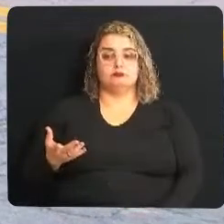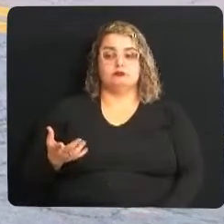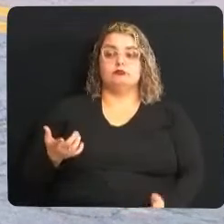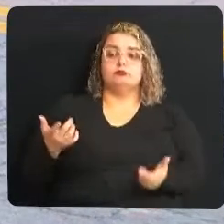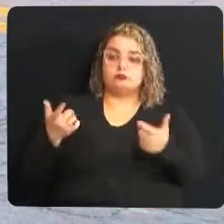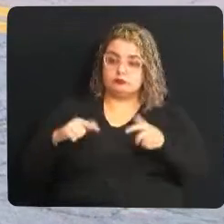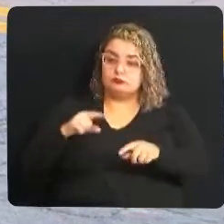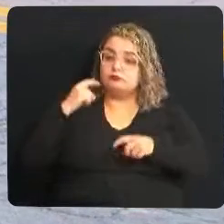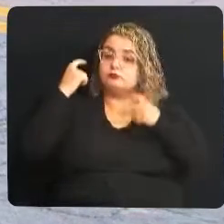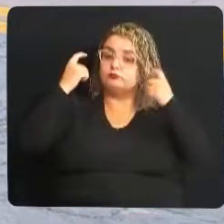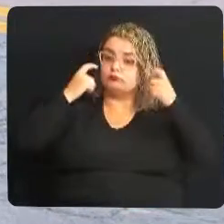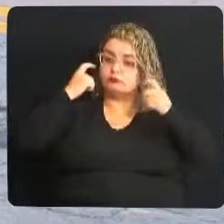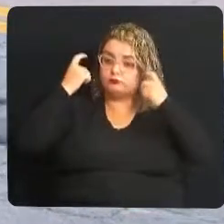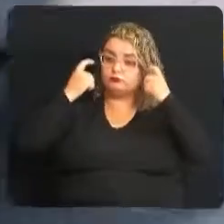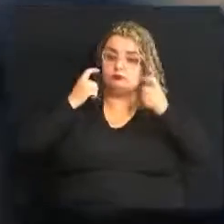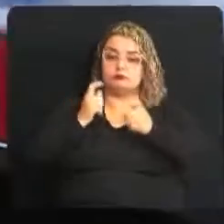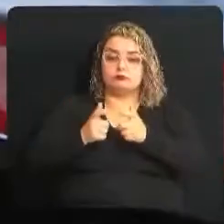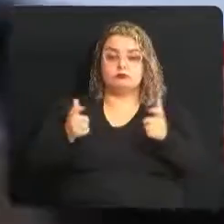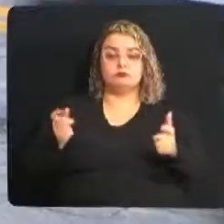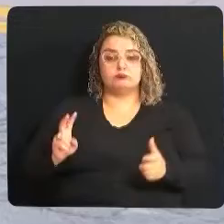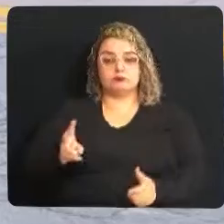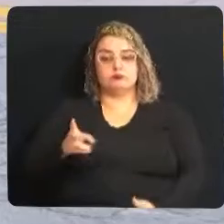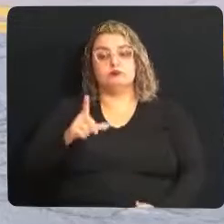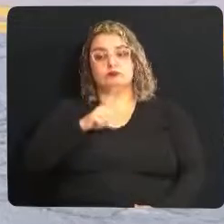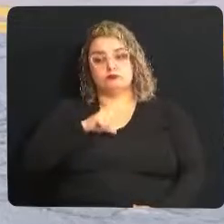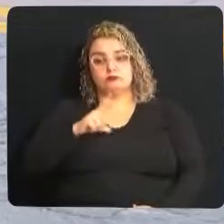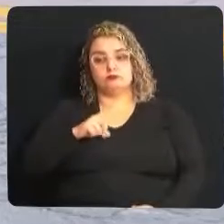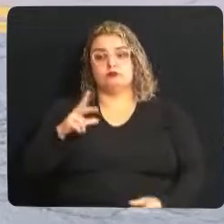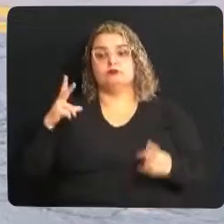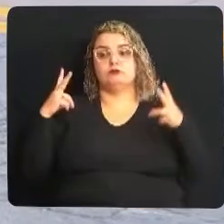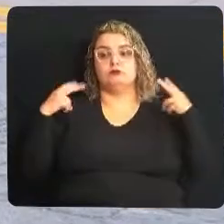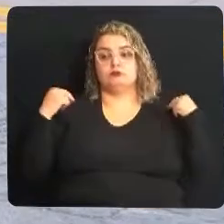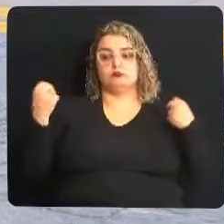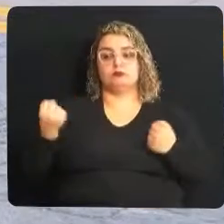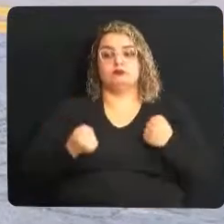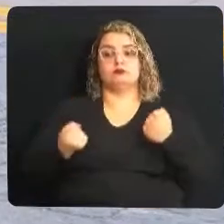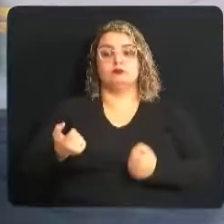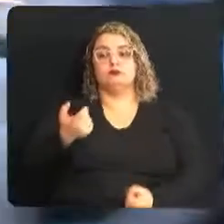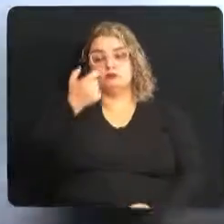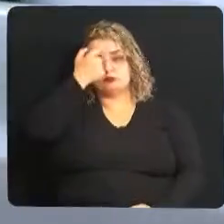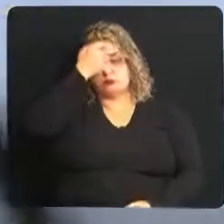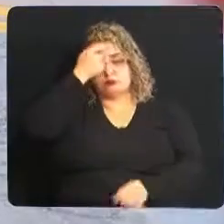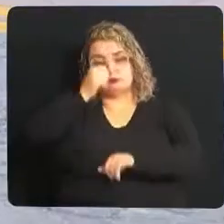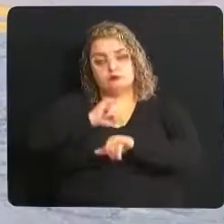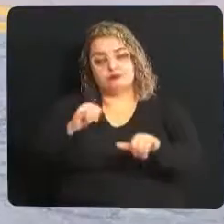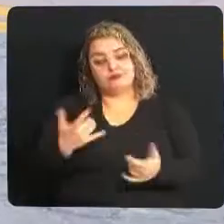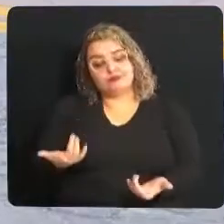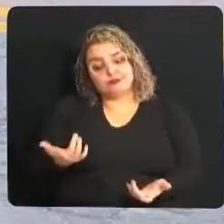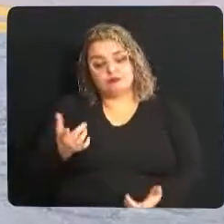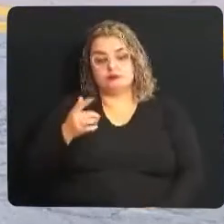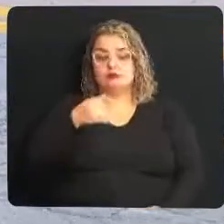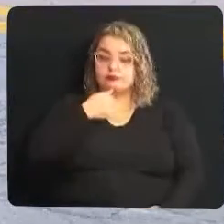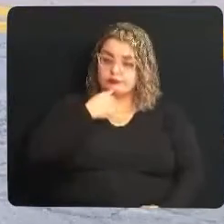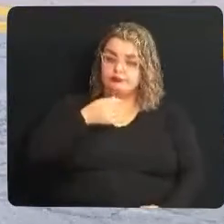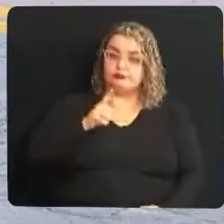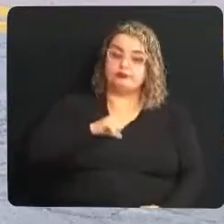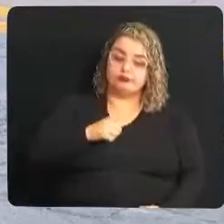de grande preocupação. Você tem os motoristas conscientes, mas tem alguns